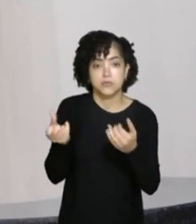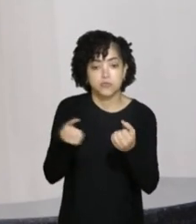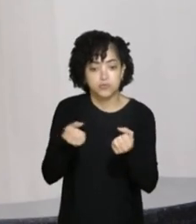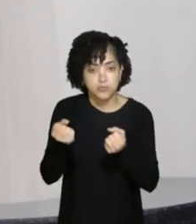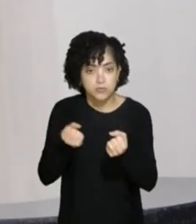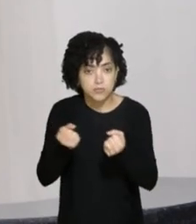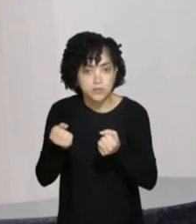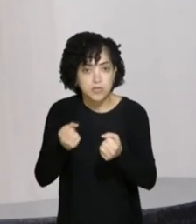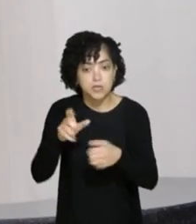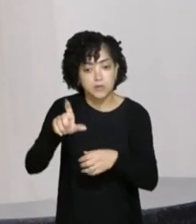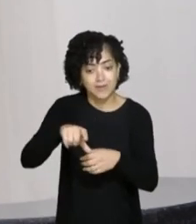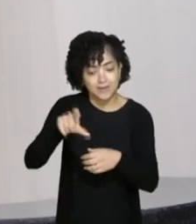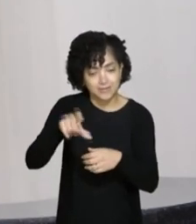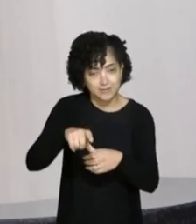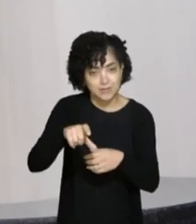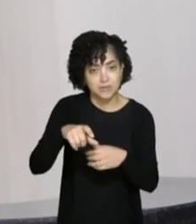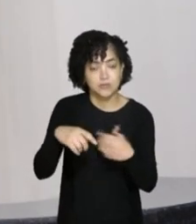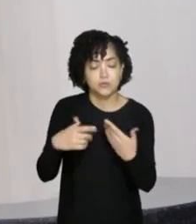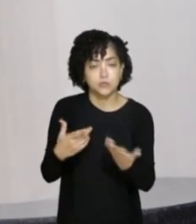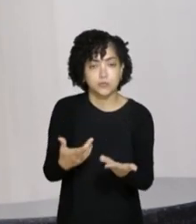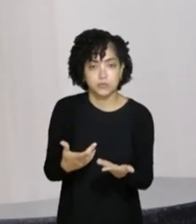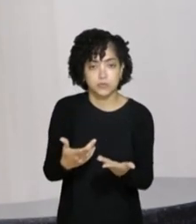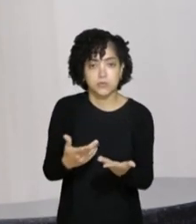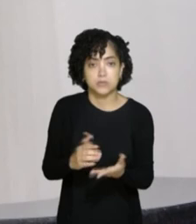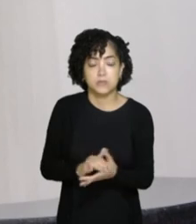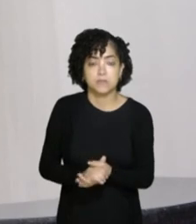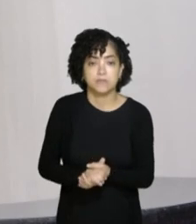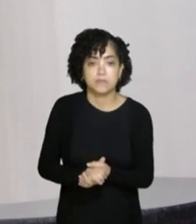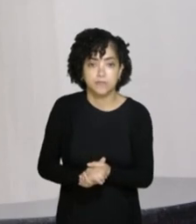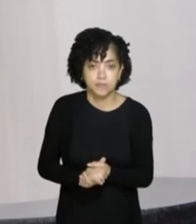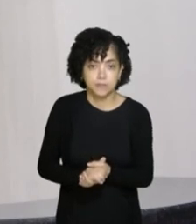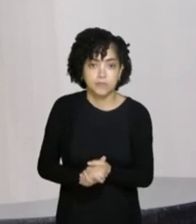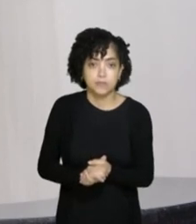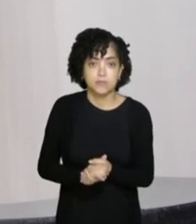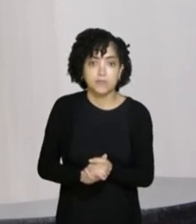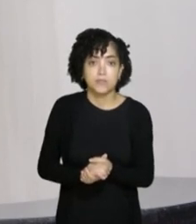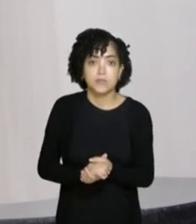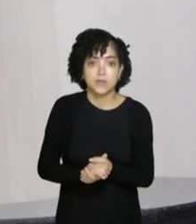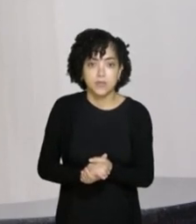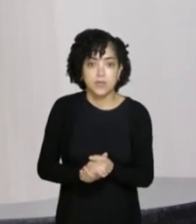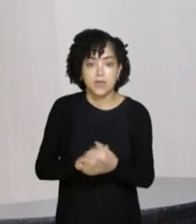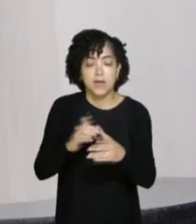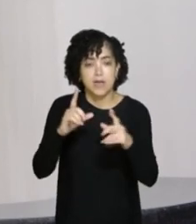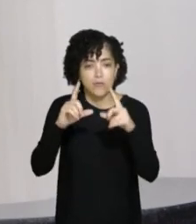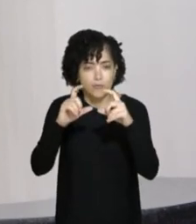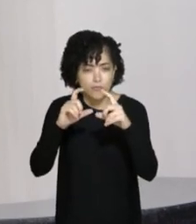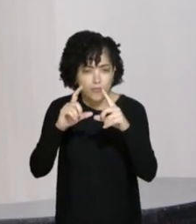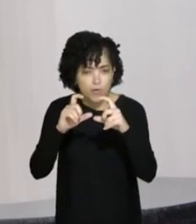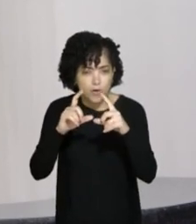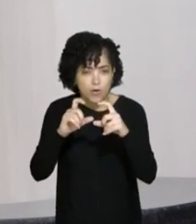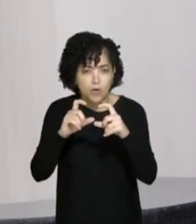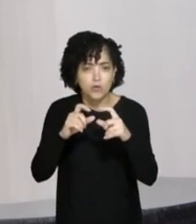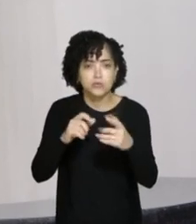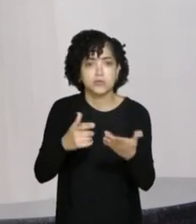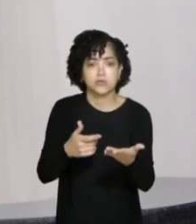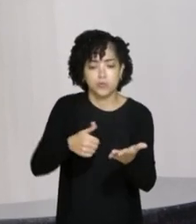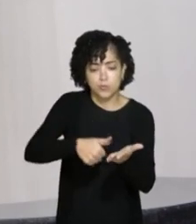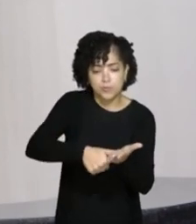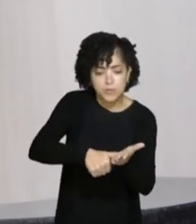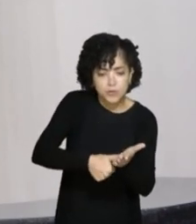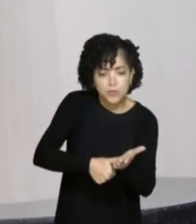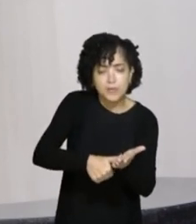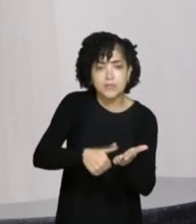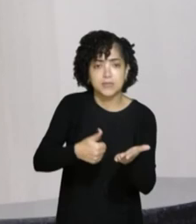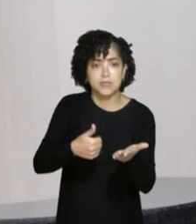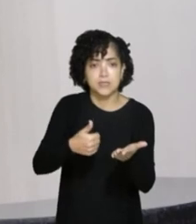uma carteira de motorista, né? A questão da realização da captura da foto, a coleta de biometria, os